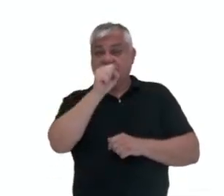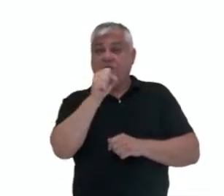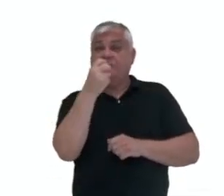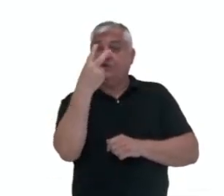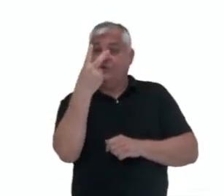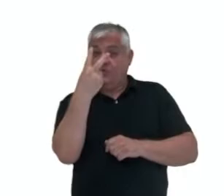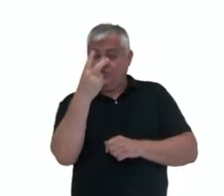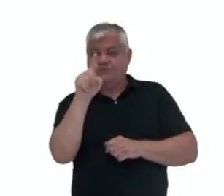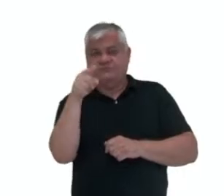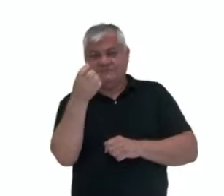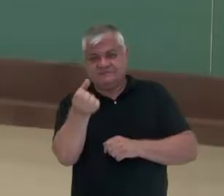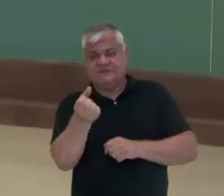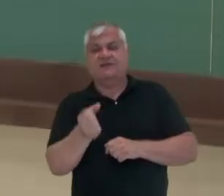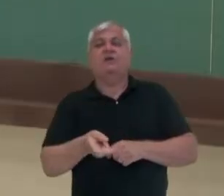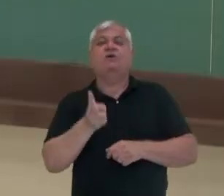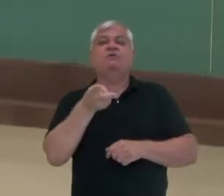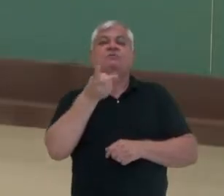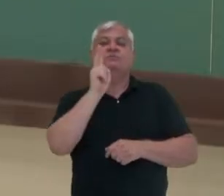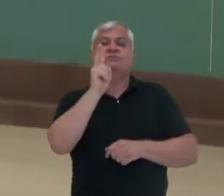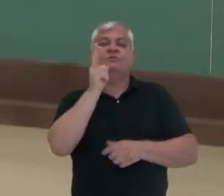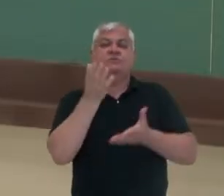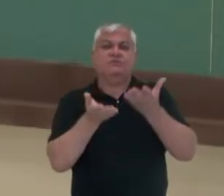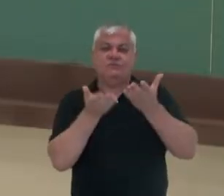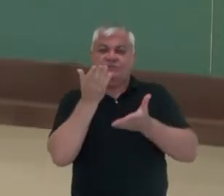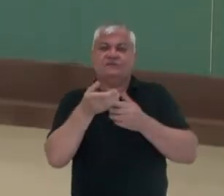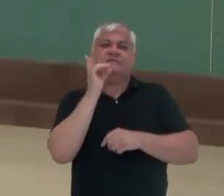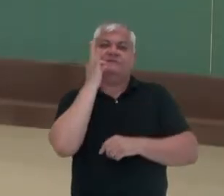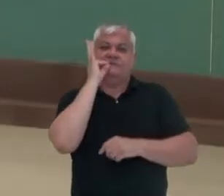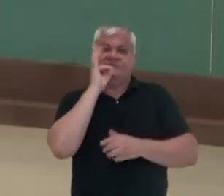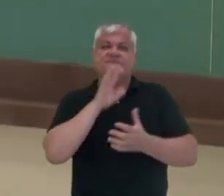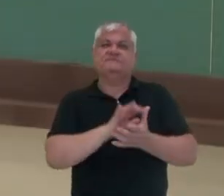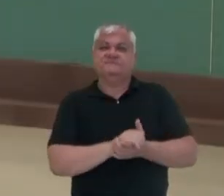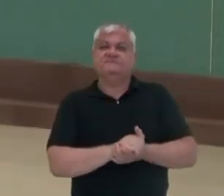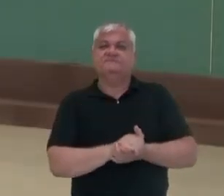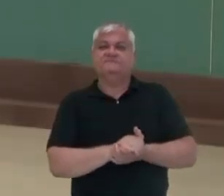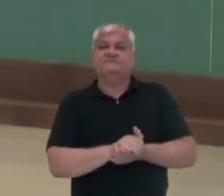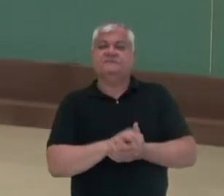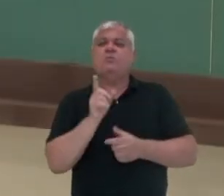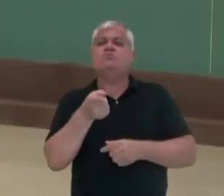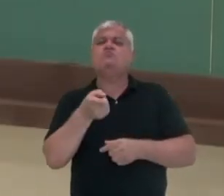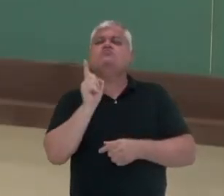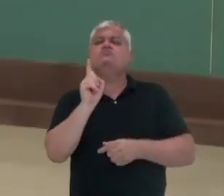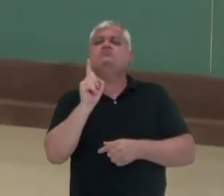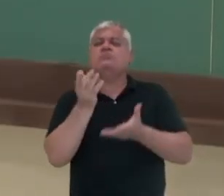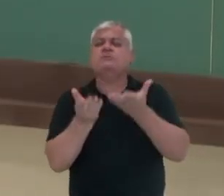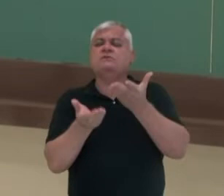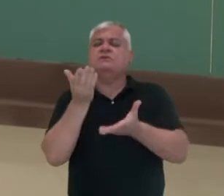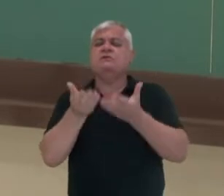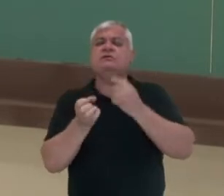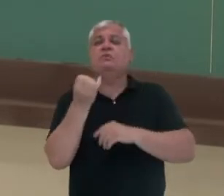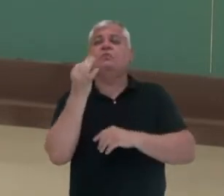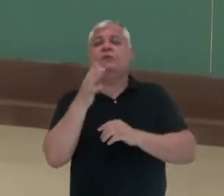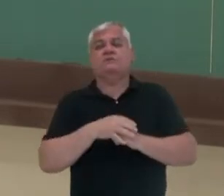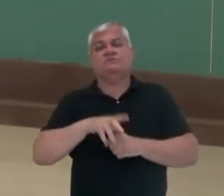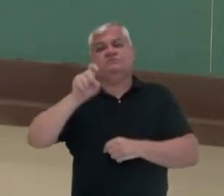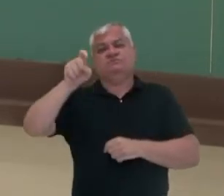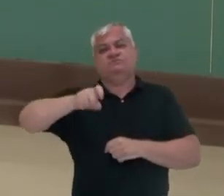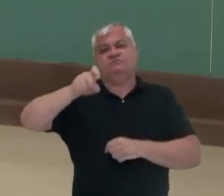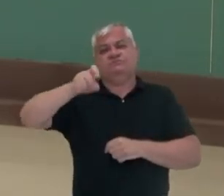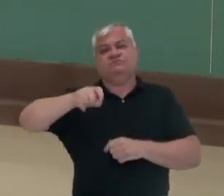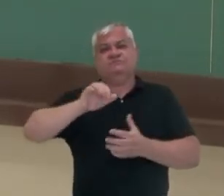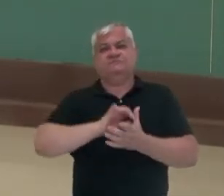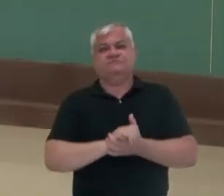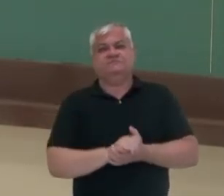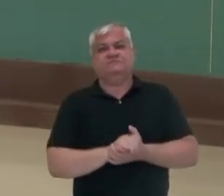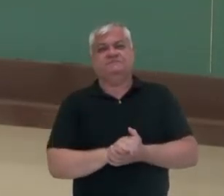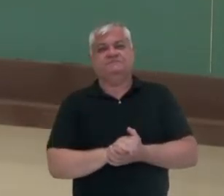58,16 eu vou pagar para 2 quilos de café. E aqui? Aqui eu teria um X, né, gente?